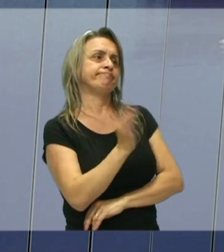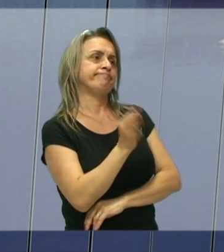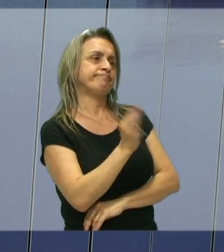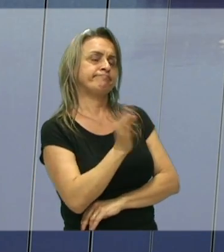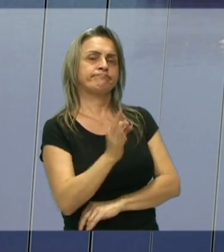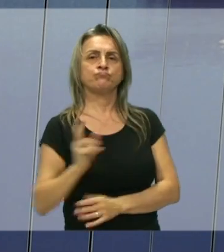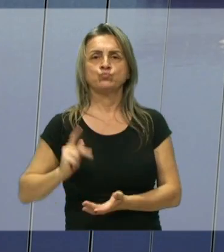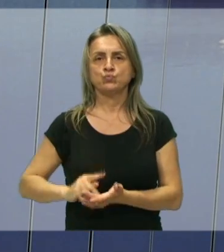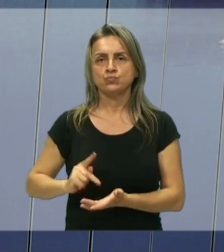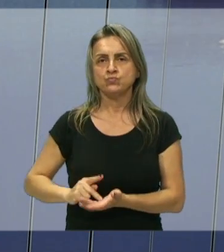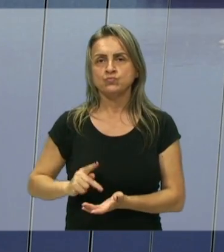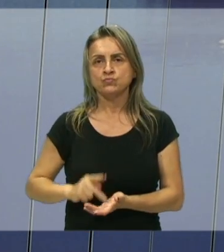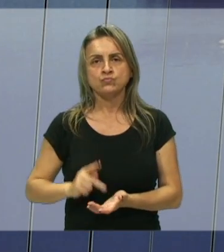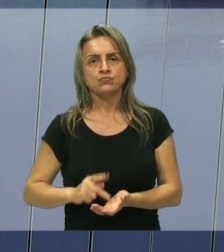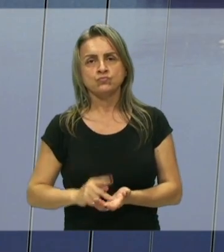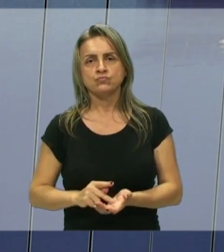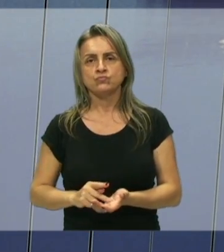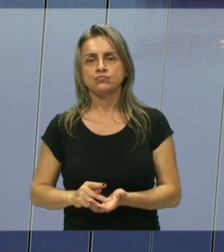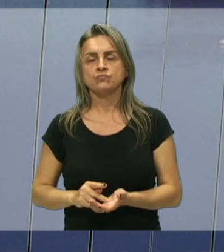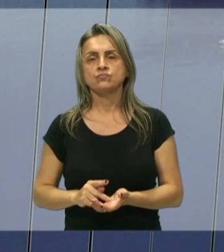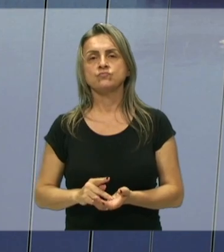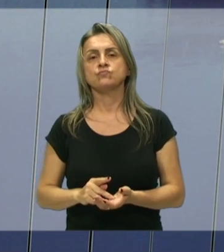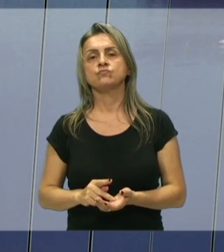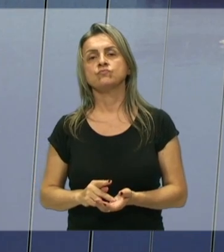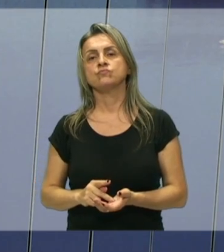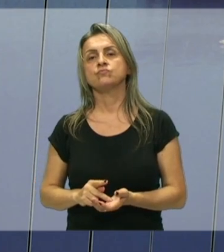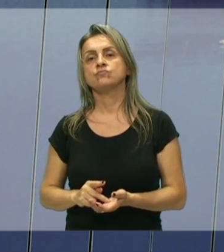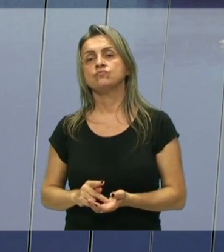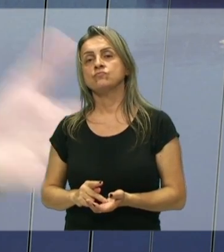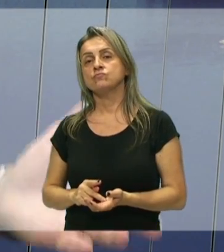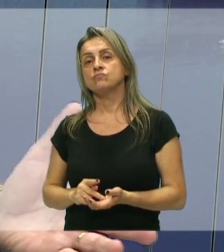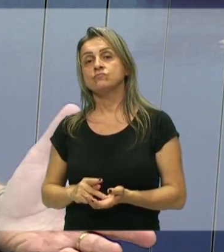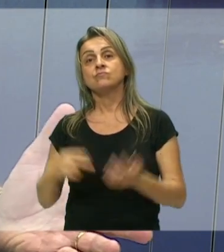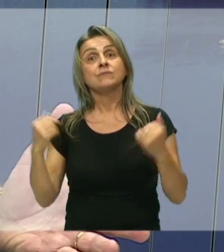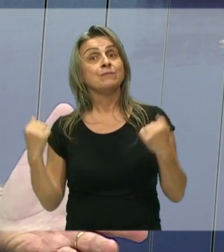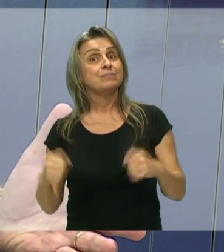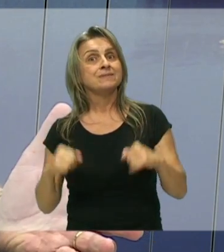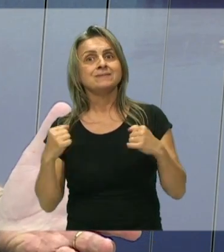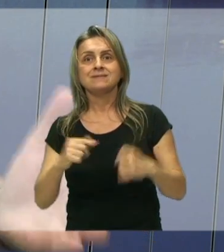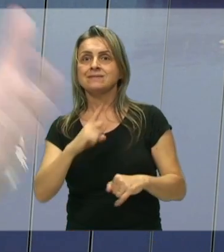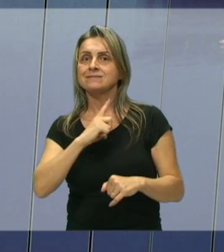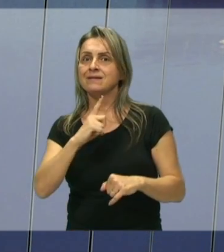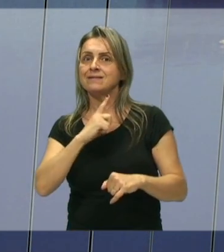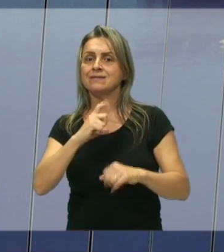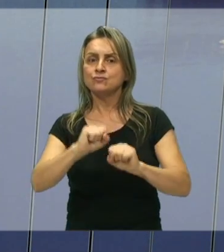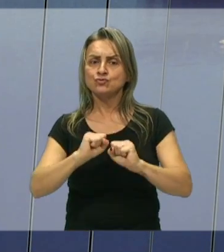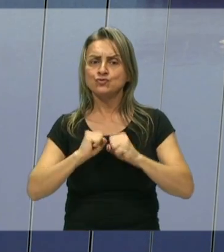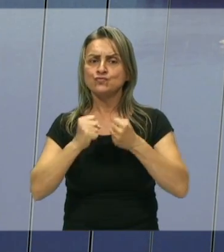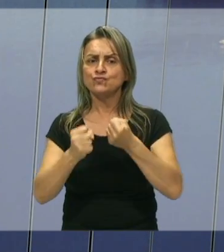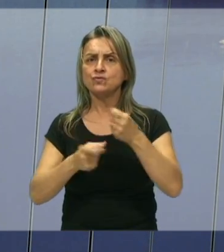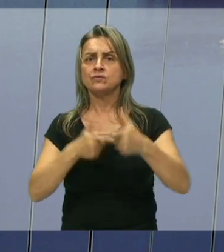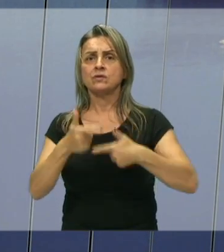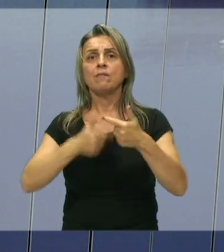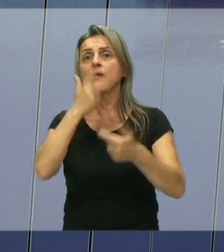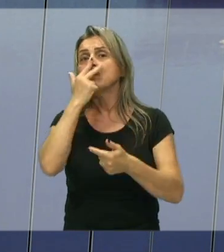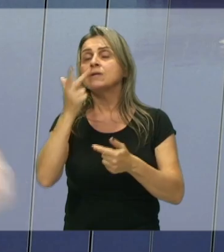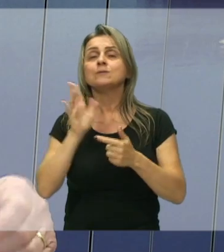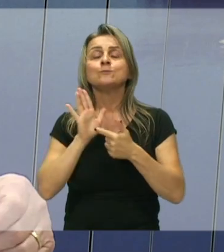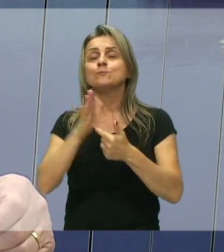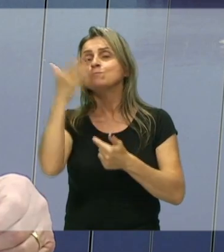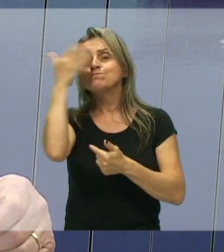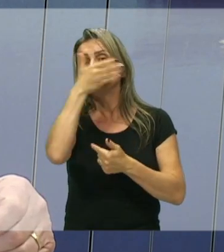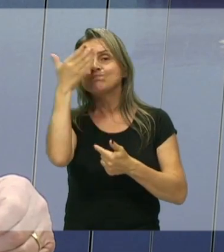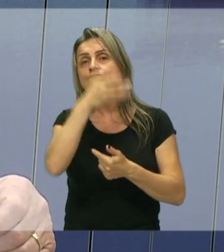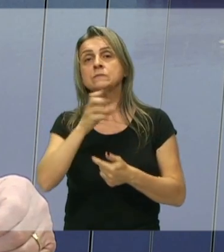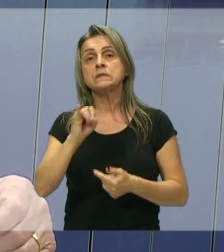um esforço de trabalho que não aparece tanto, e se eu for contratar, eu monto uma unidade de